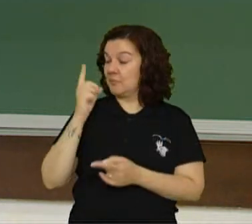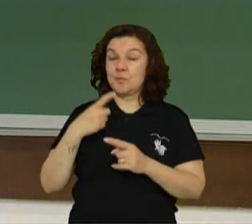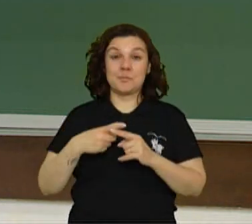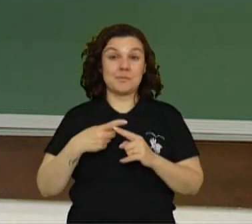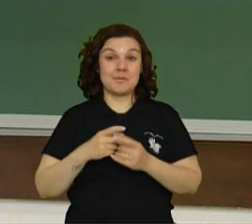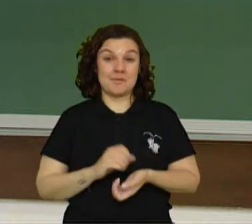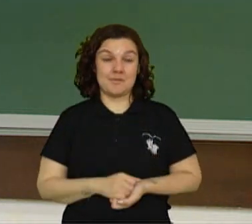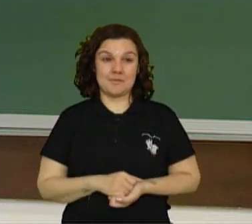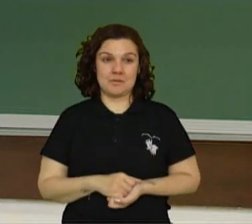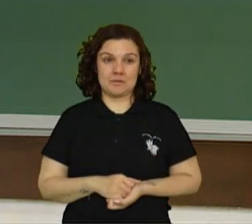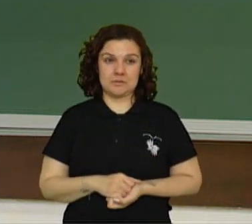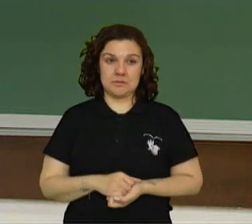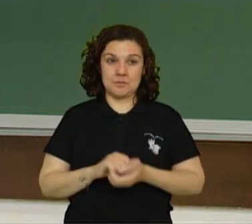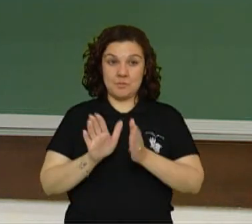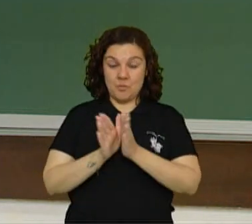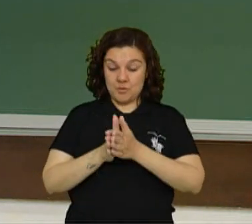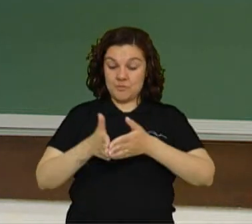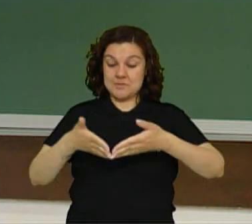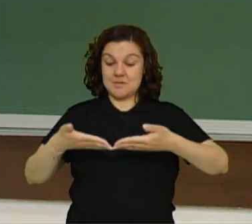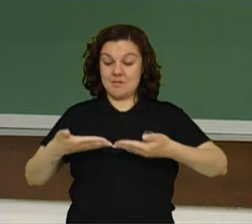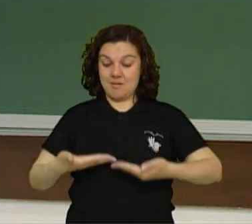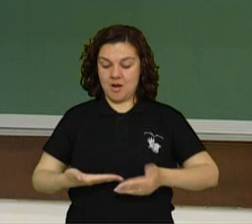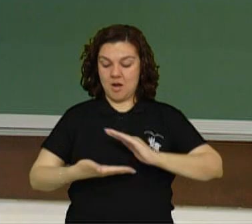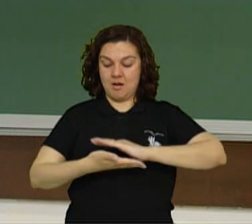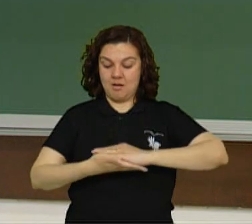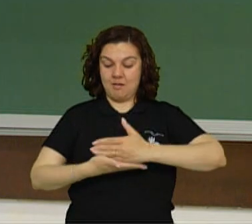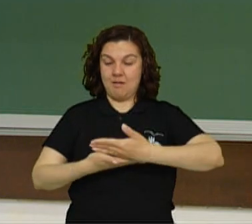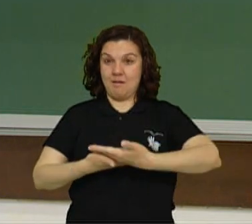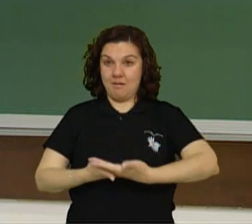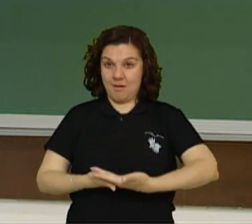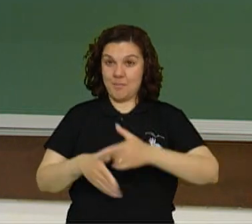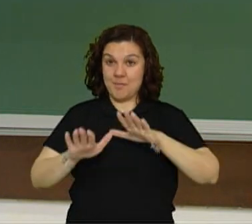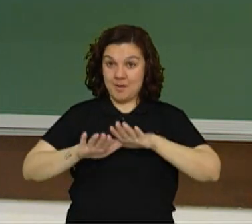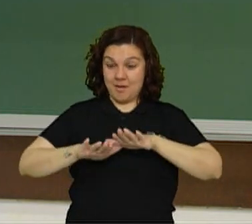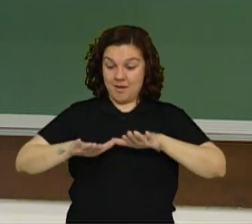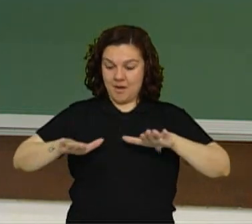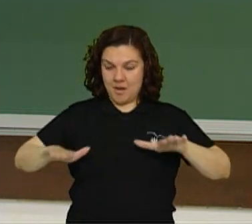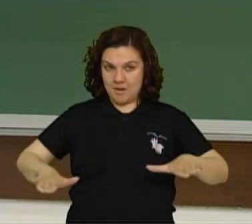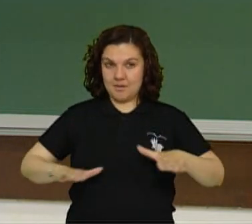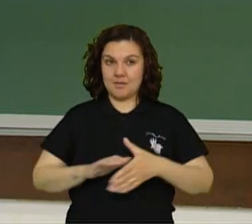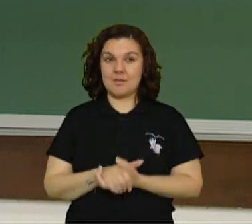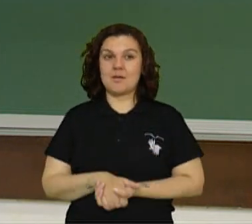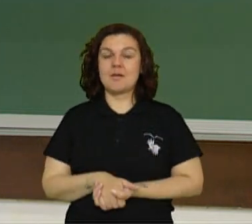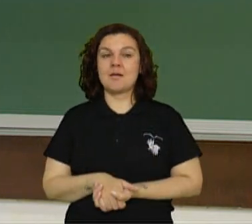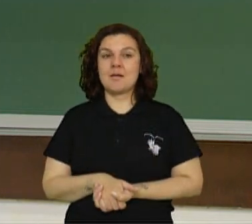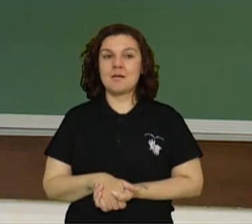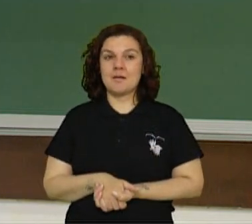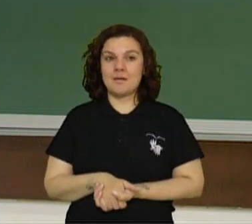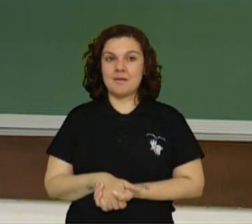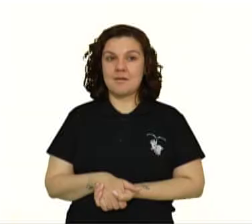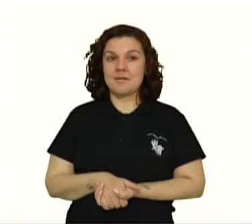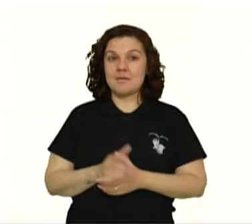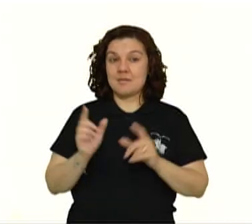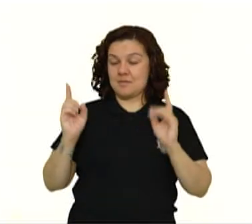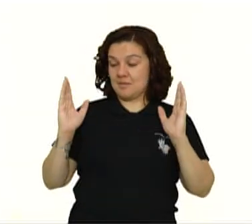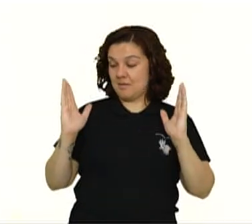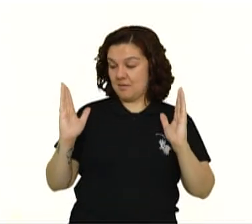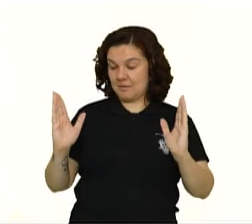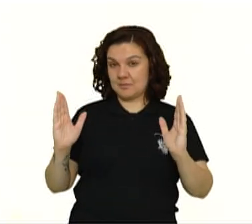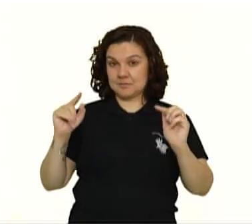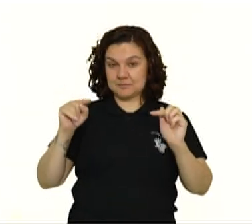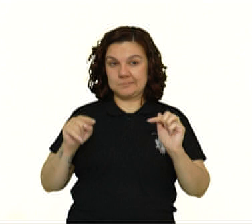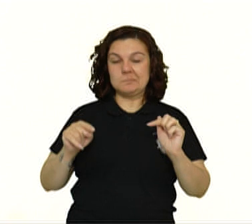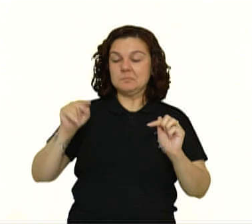quê? Na planificação do cubo, as faces estendidas, a